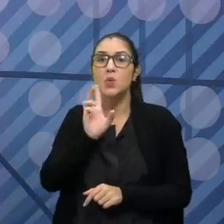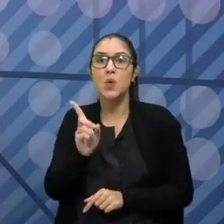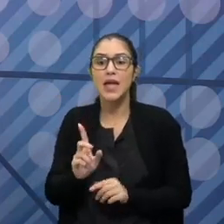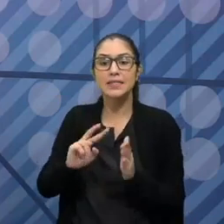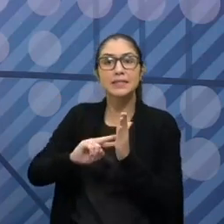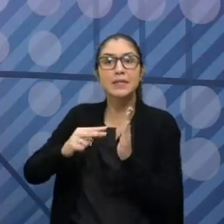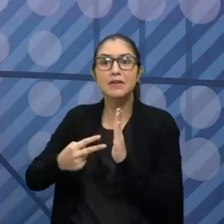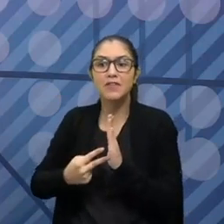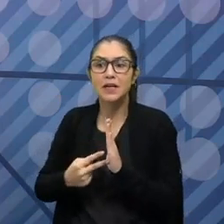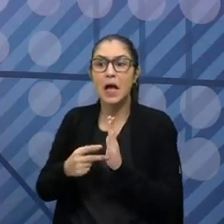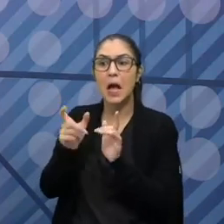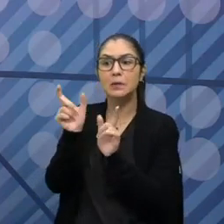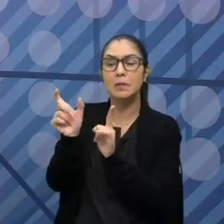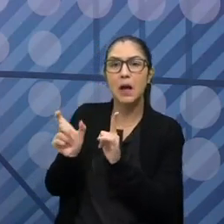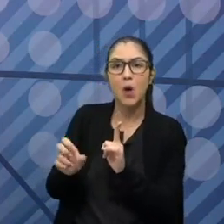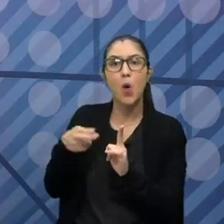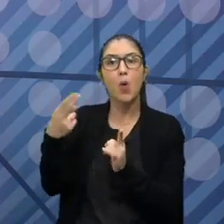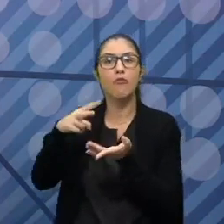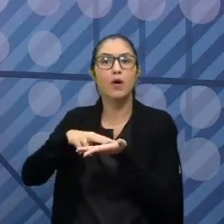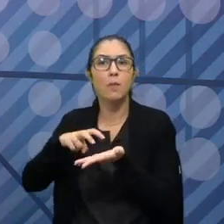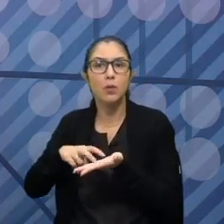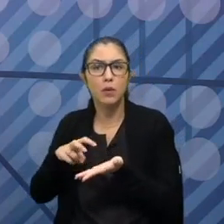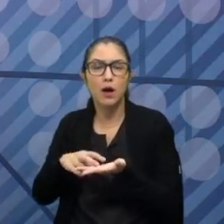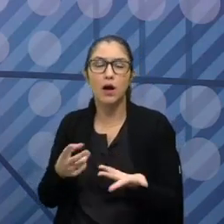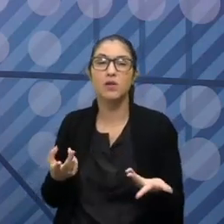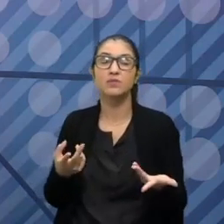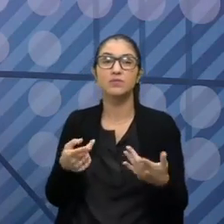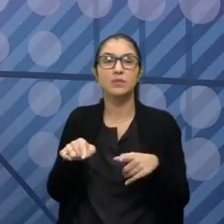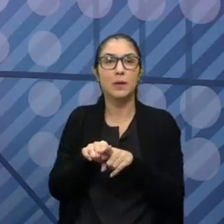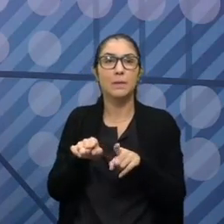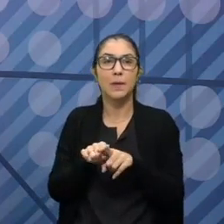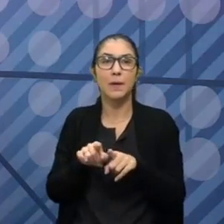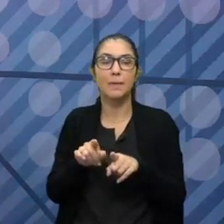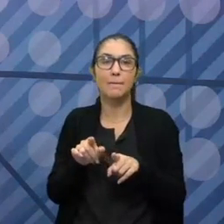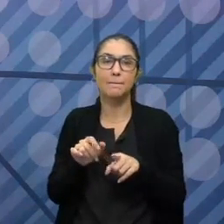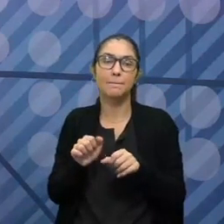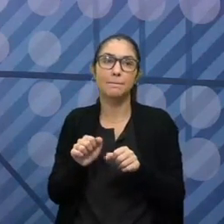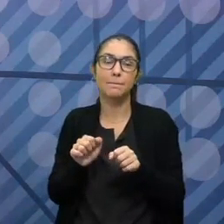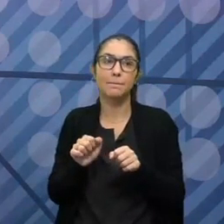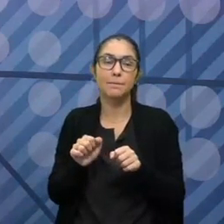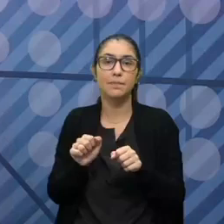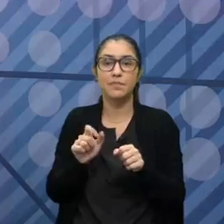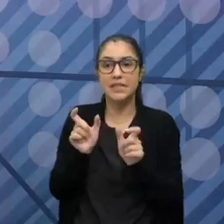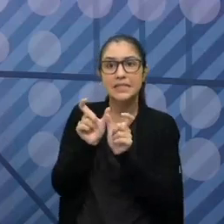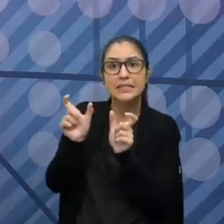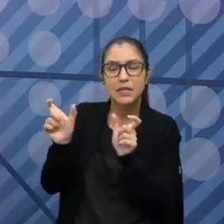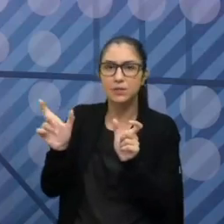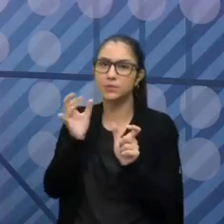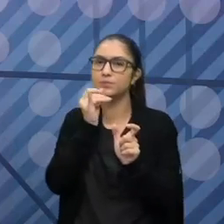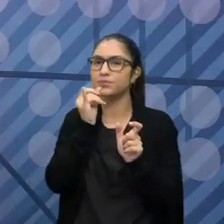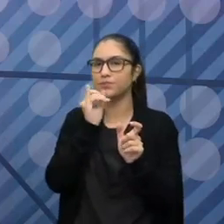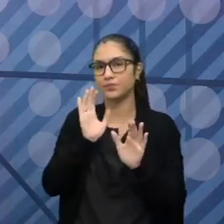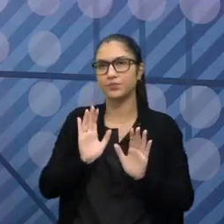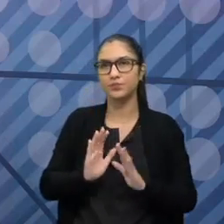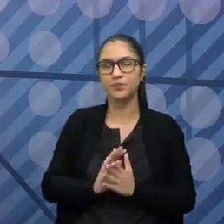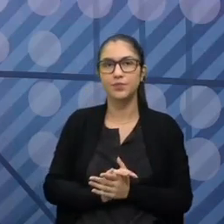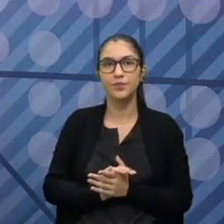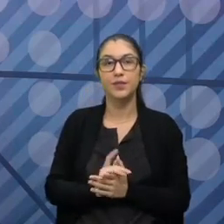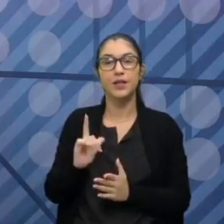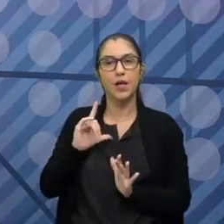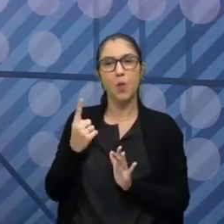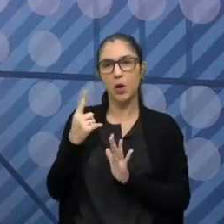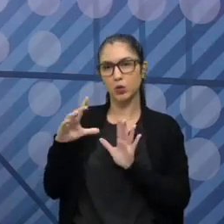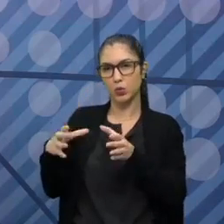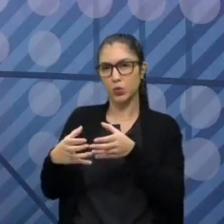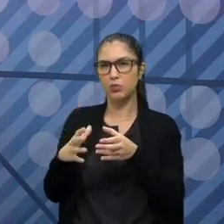o significado ou o vocabulário e na questão das sílabas. Vou dar um exemplo. Numa